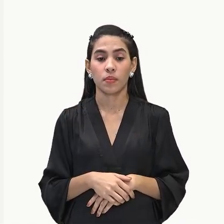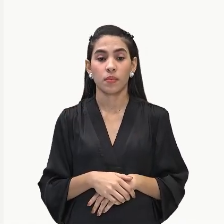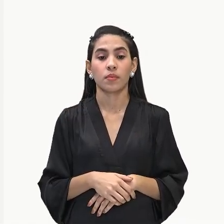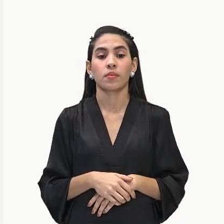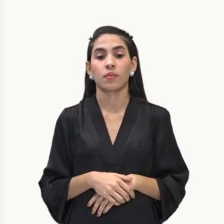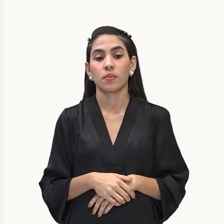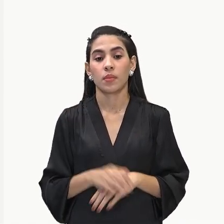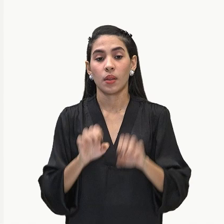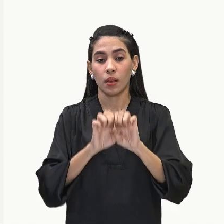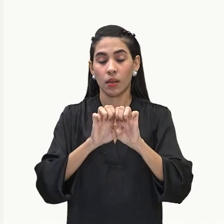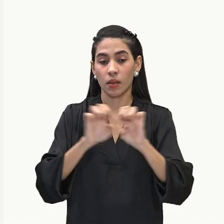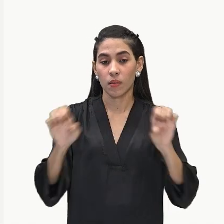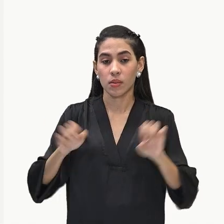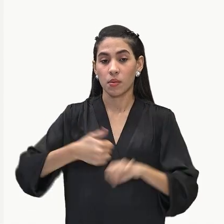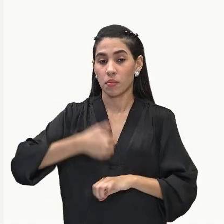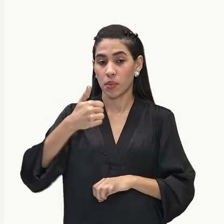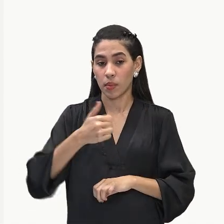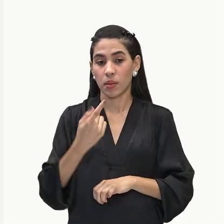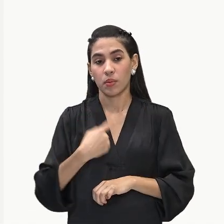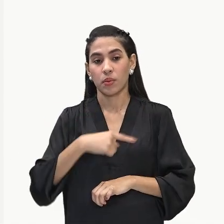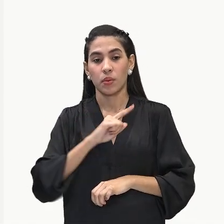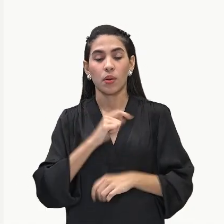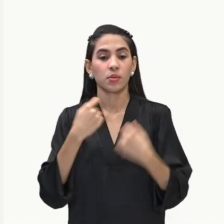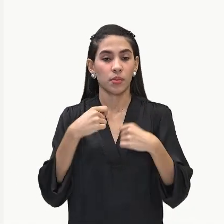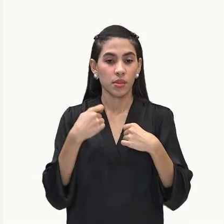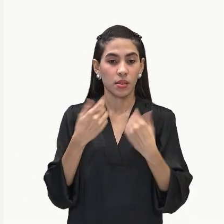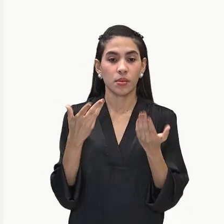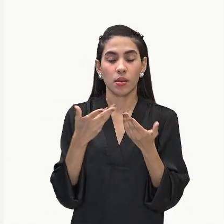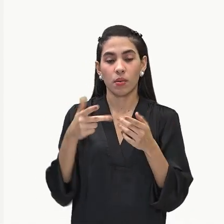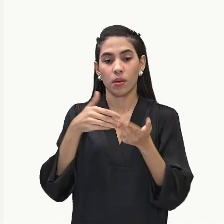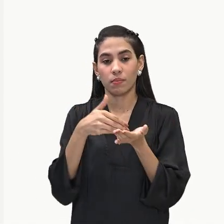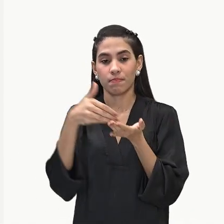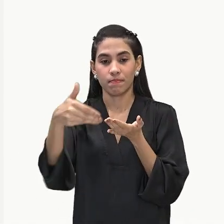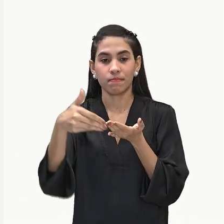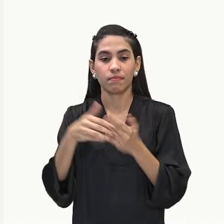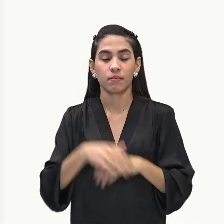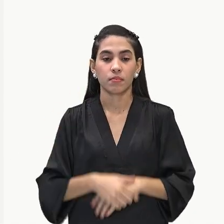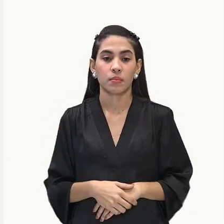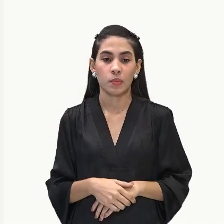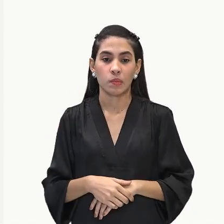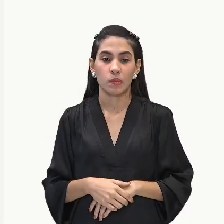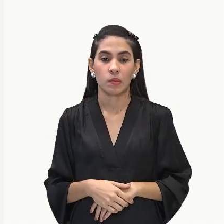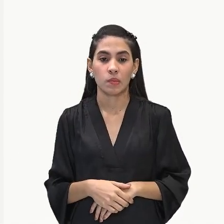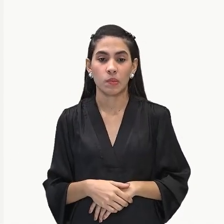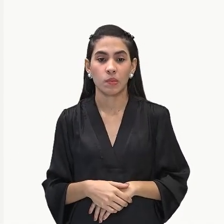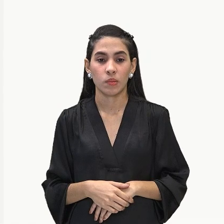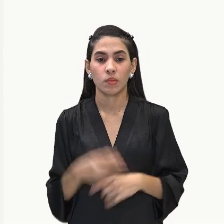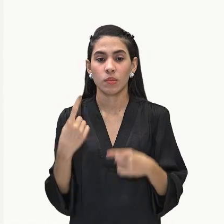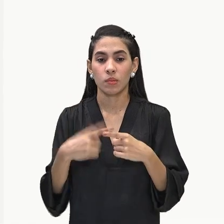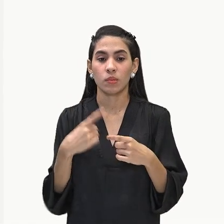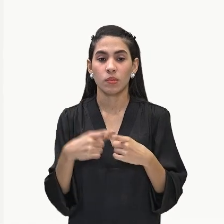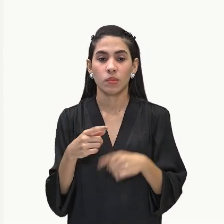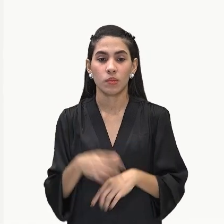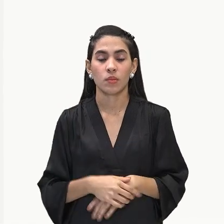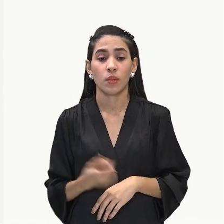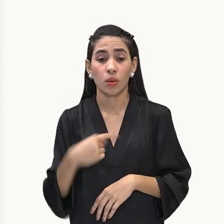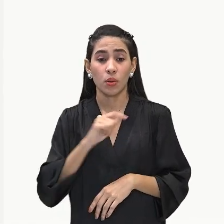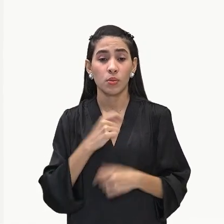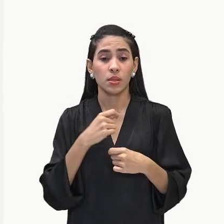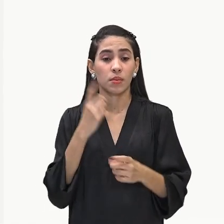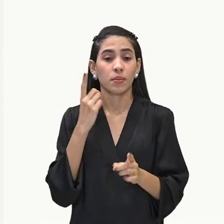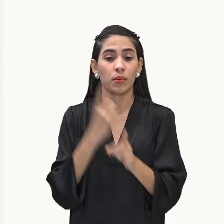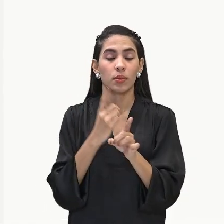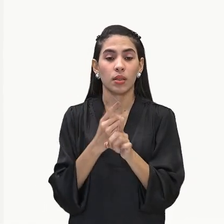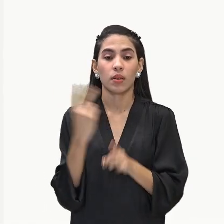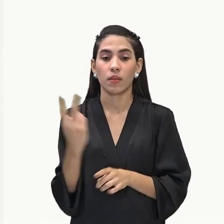equação do primeiro grau e temos que resolver obrigatoriamente esta equação do primeiro grau, por quê? Porque nós temos que determinar